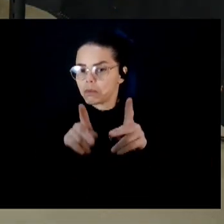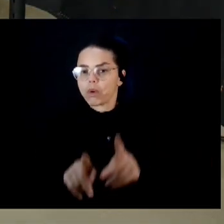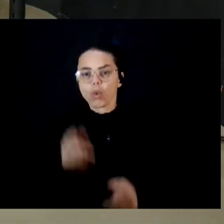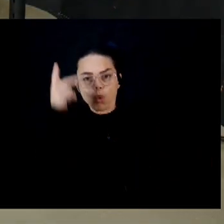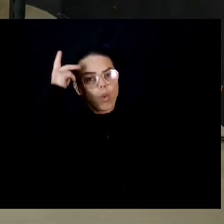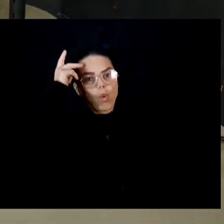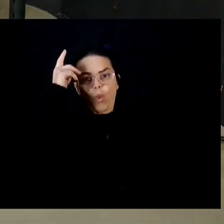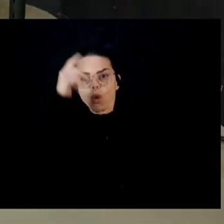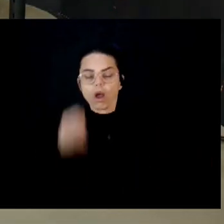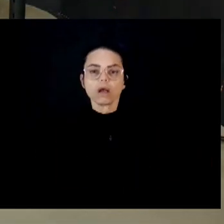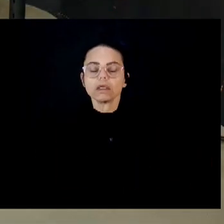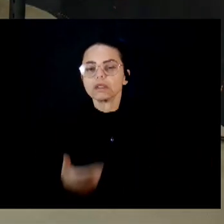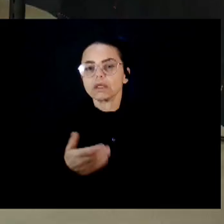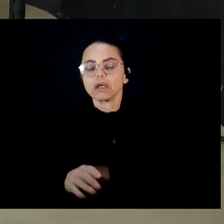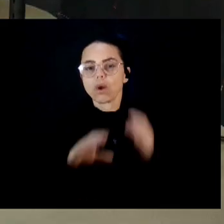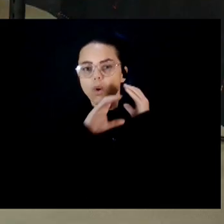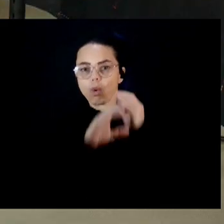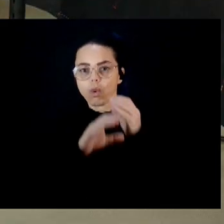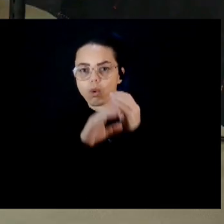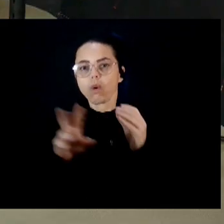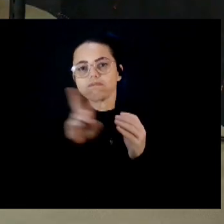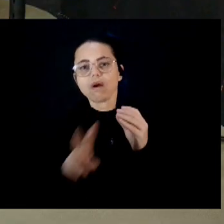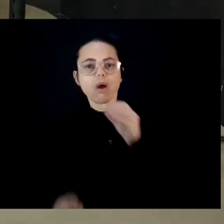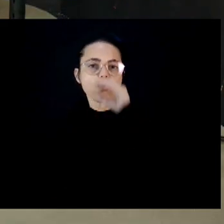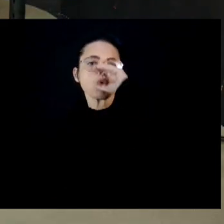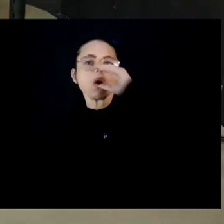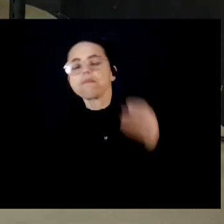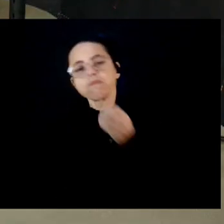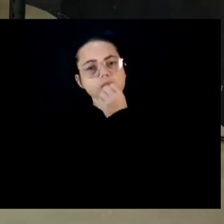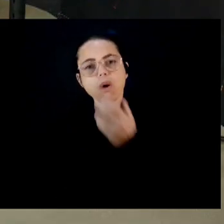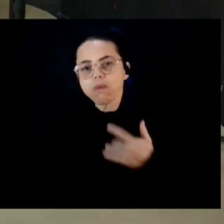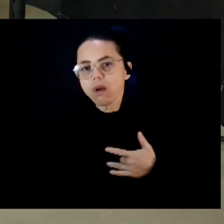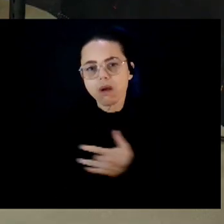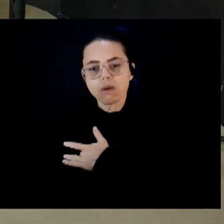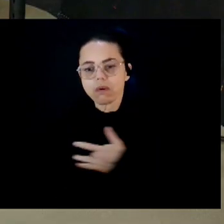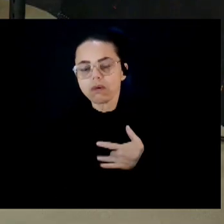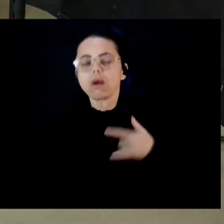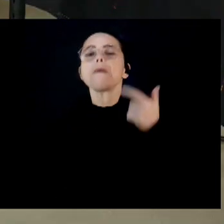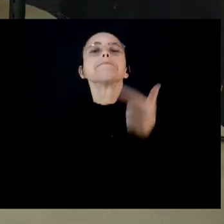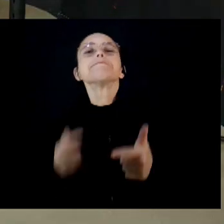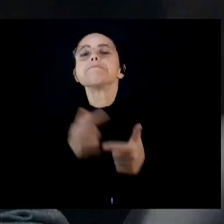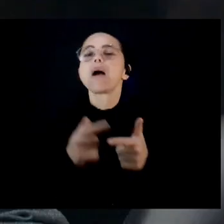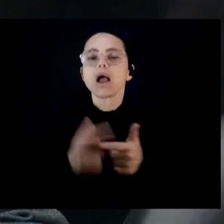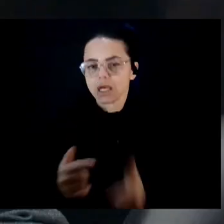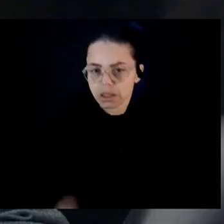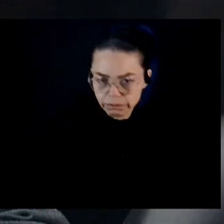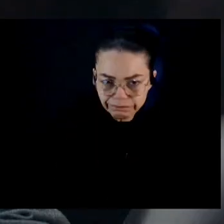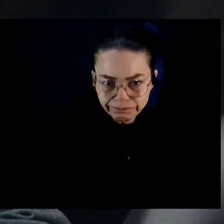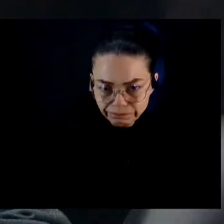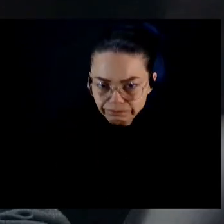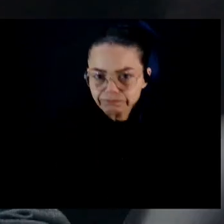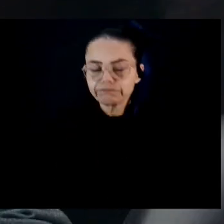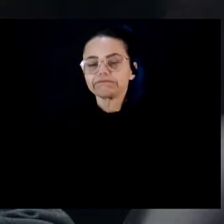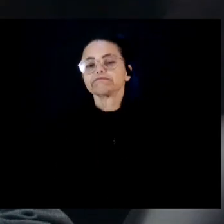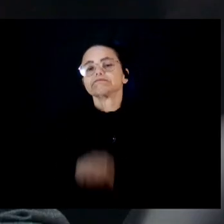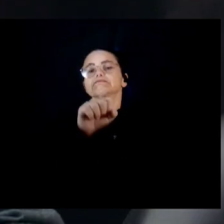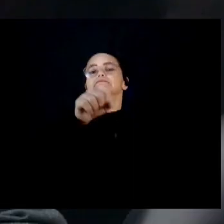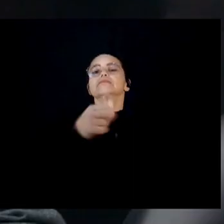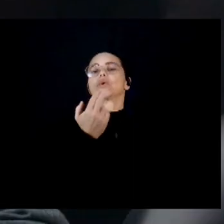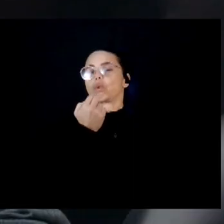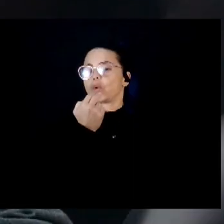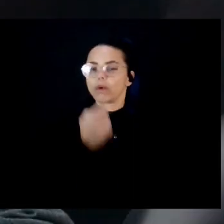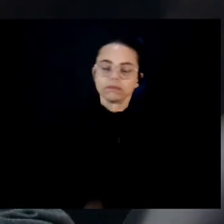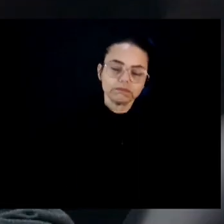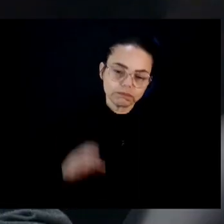todo mundo querendo suplemento porque vai fazer bem, mas bem para quê? Exatamente, né? A nutrologia é uma ciência, né?